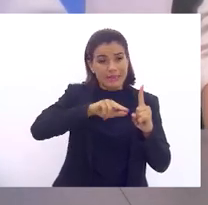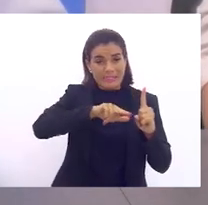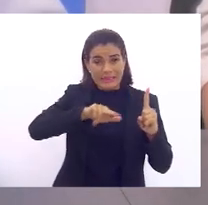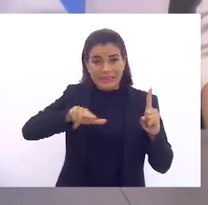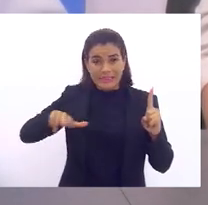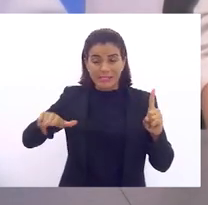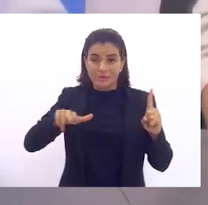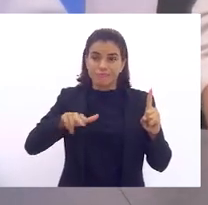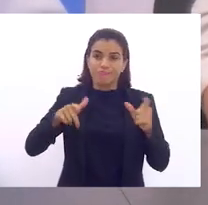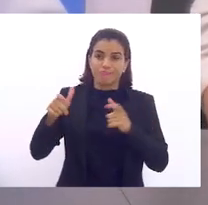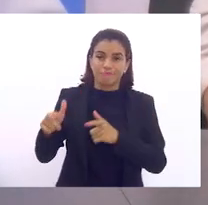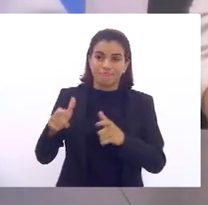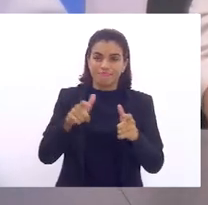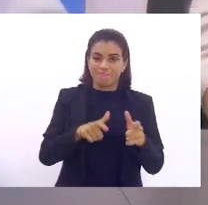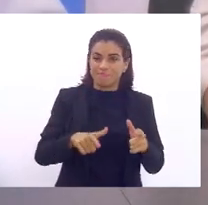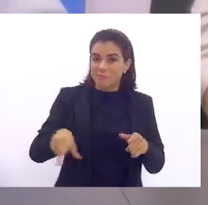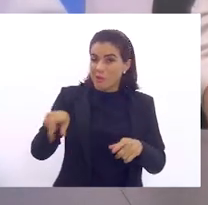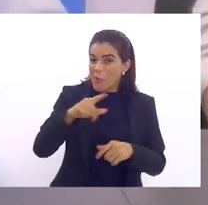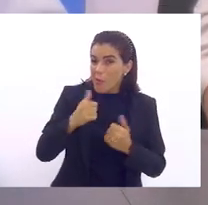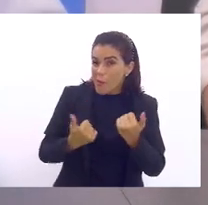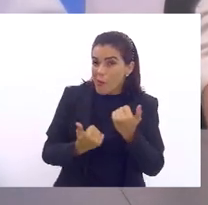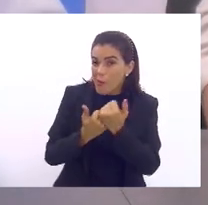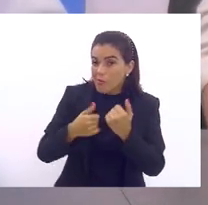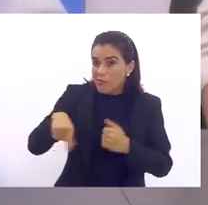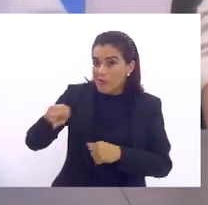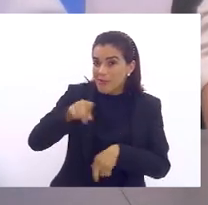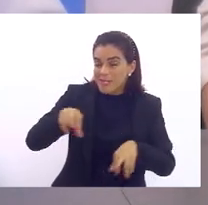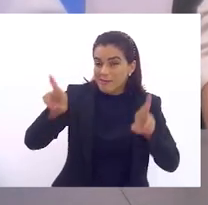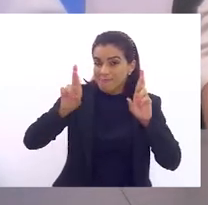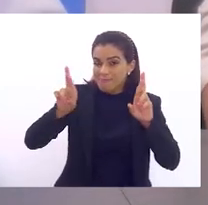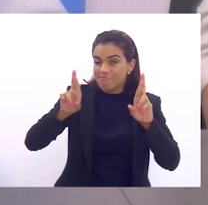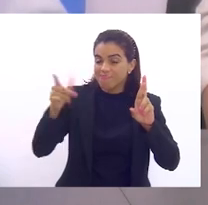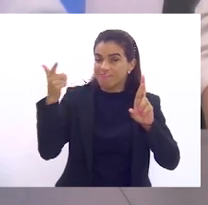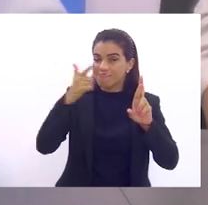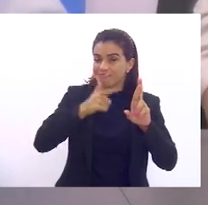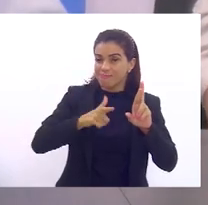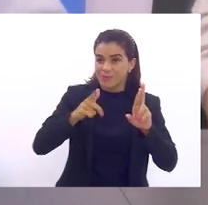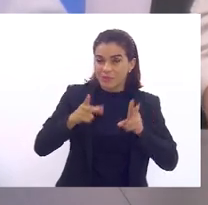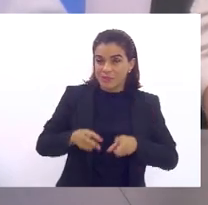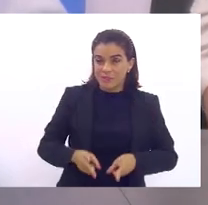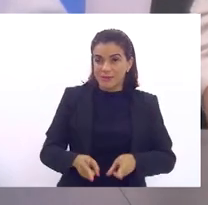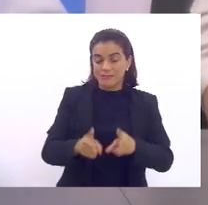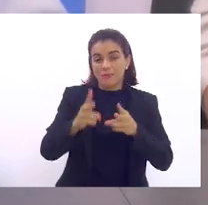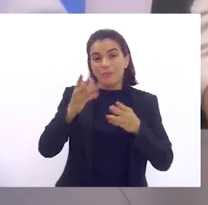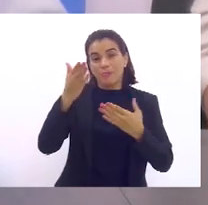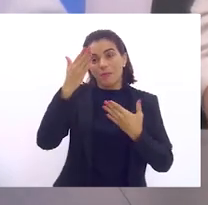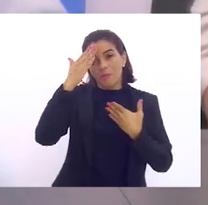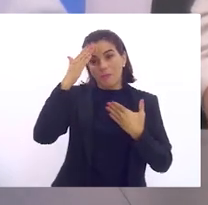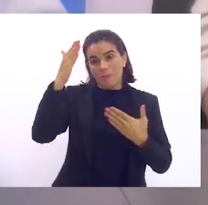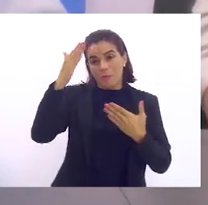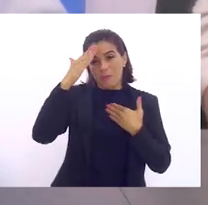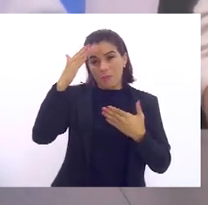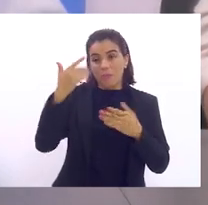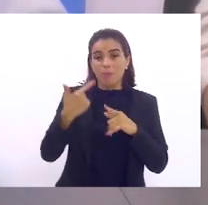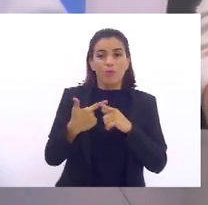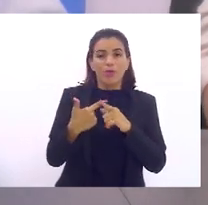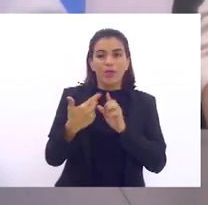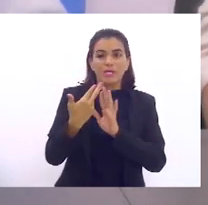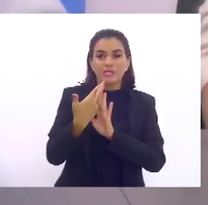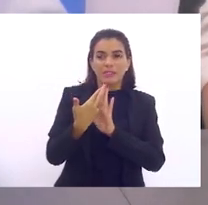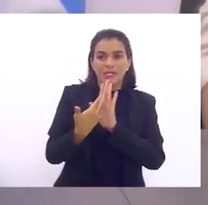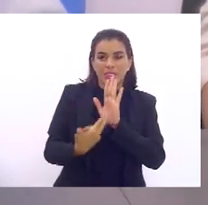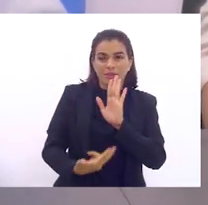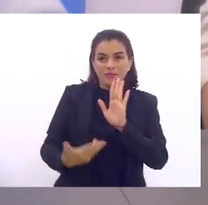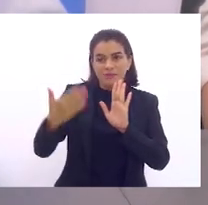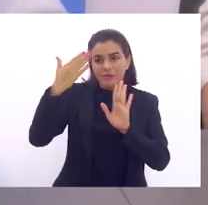então eu conto com vocês companheiras para que a gente possa seguir nessa luta e quero agradecer porque esse relatório aqui foi